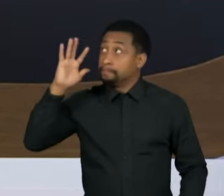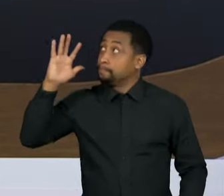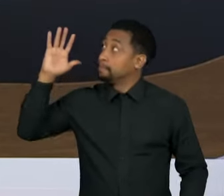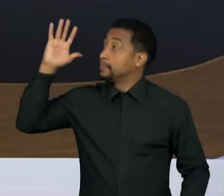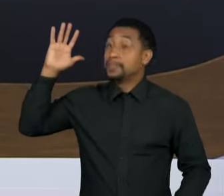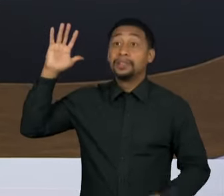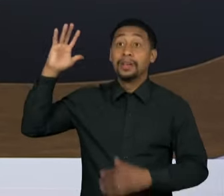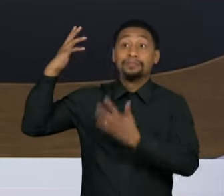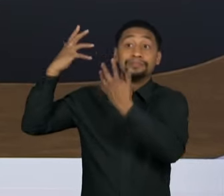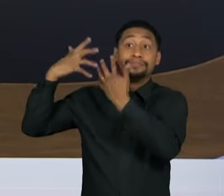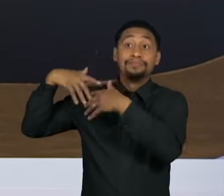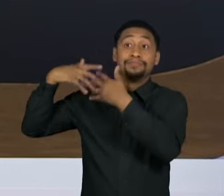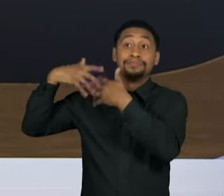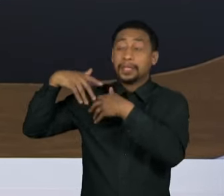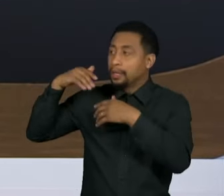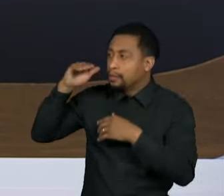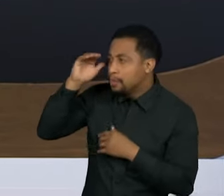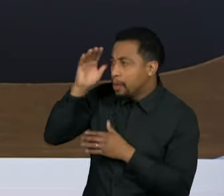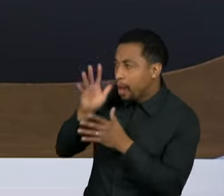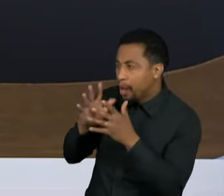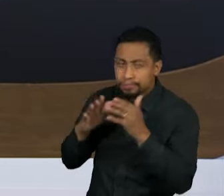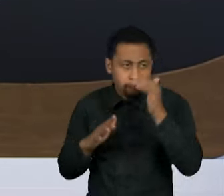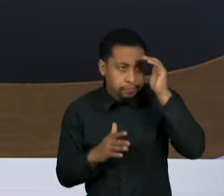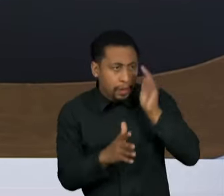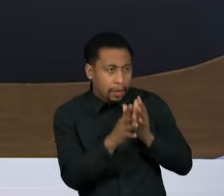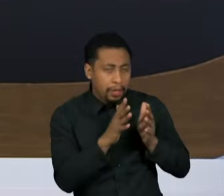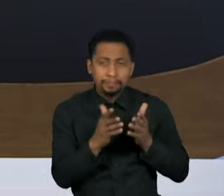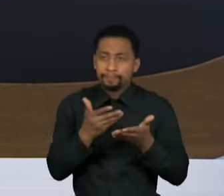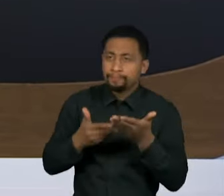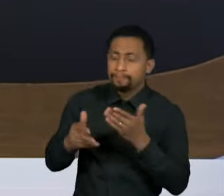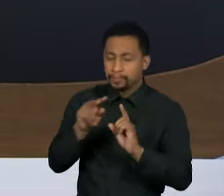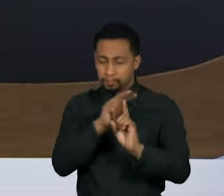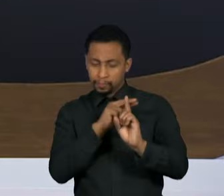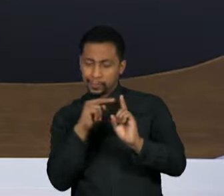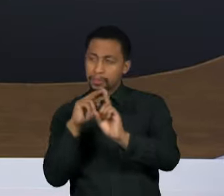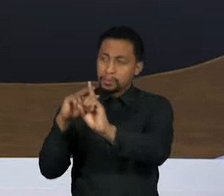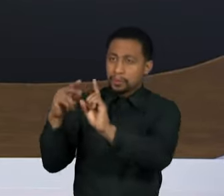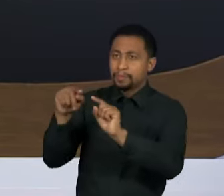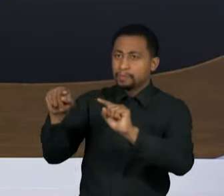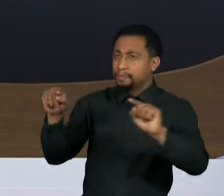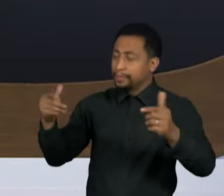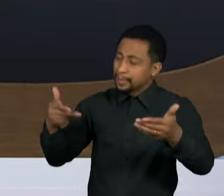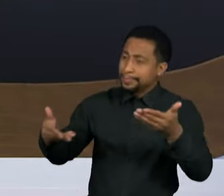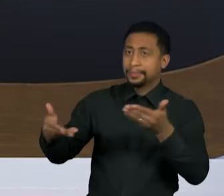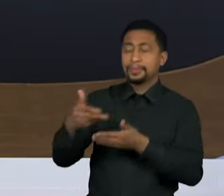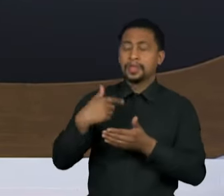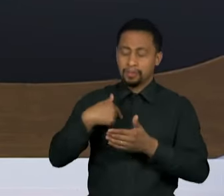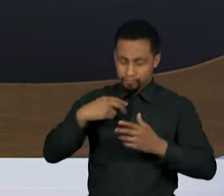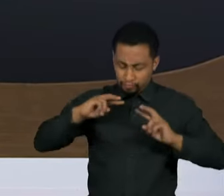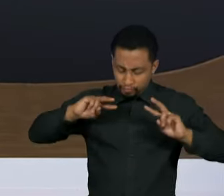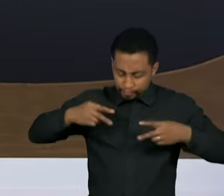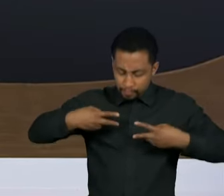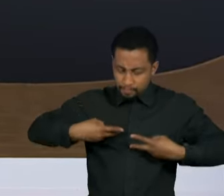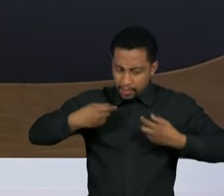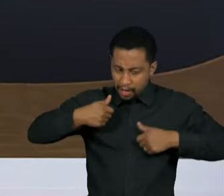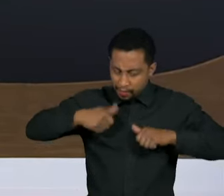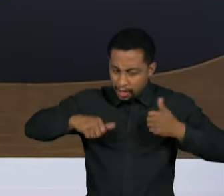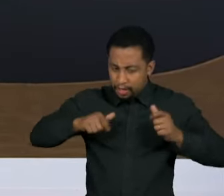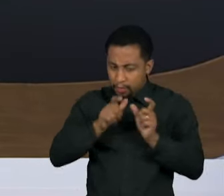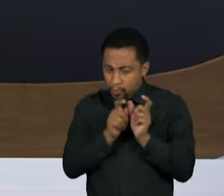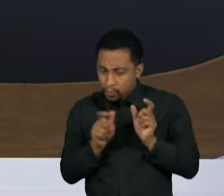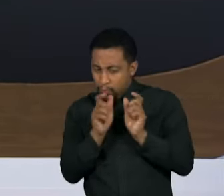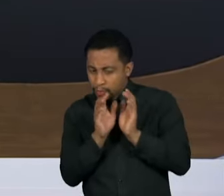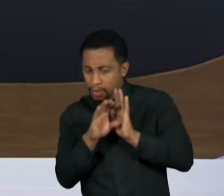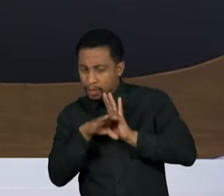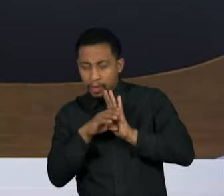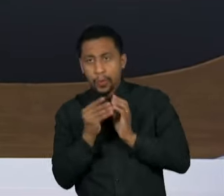pressupõe um exercício de ouvir o outro, pensar a partir da sua perspectiva e muitas vezes reavaliar os próprios conceitos à